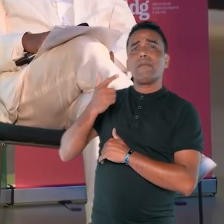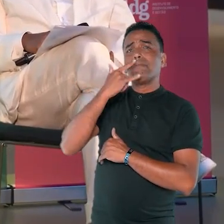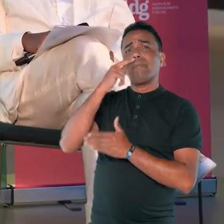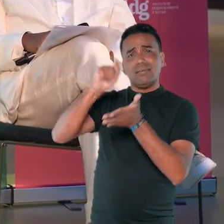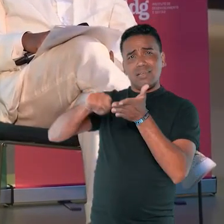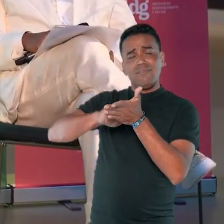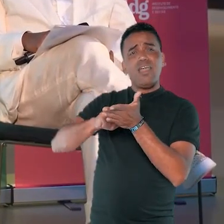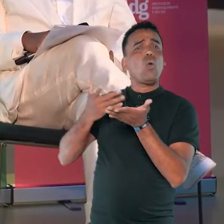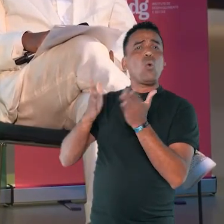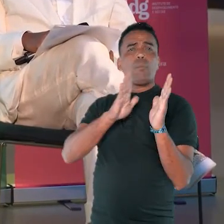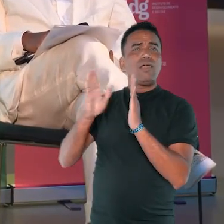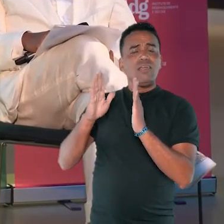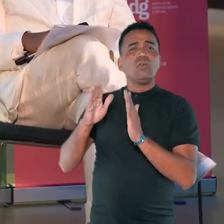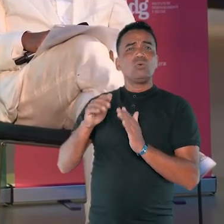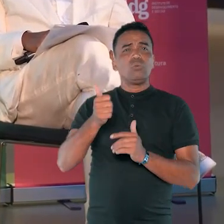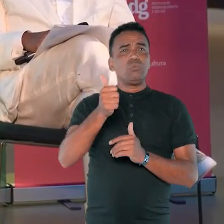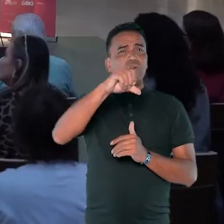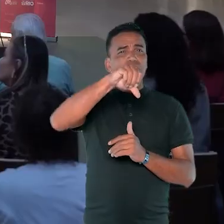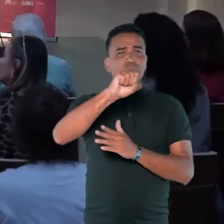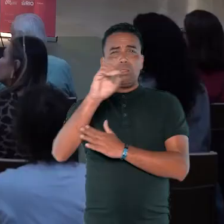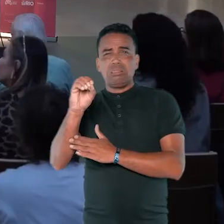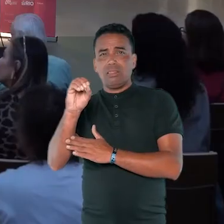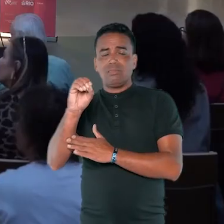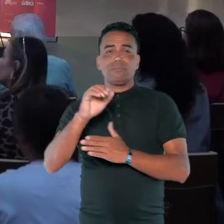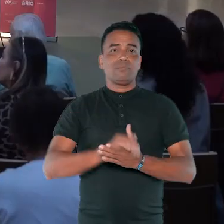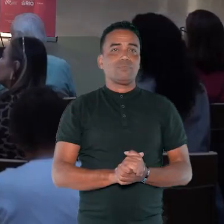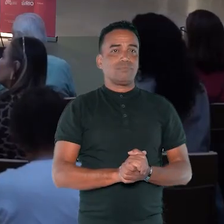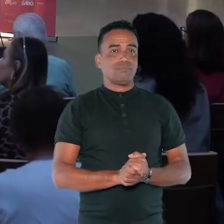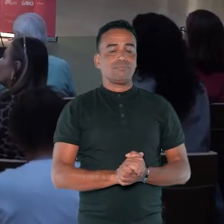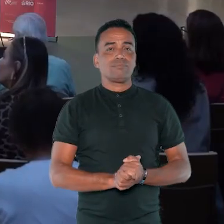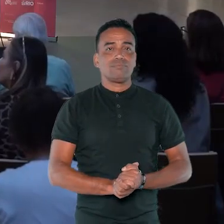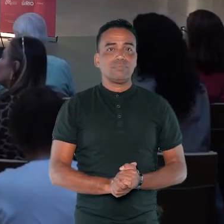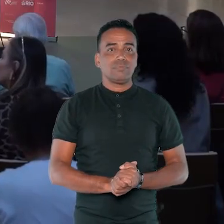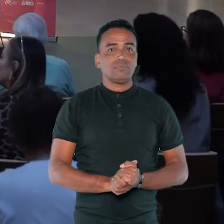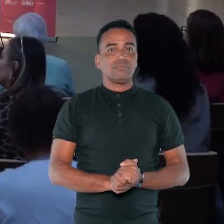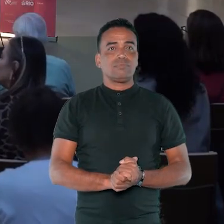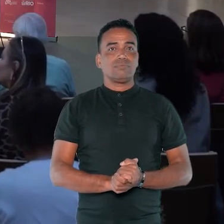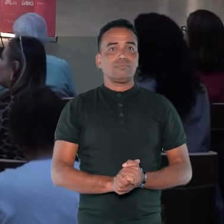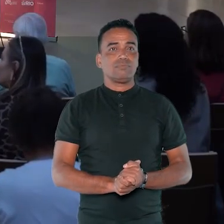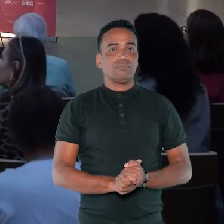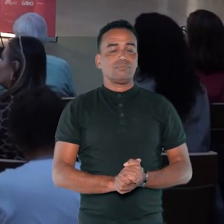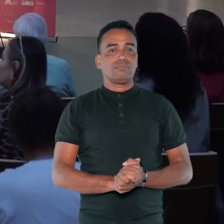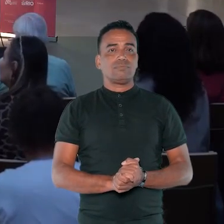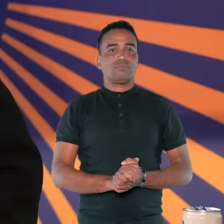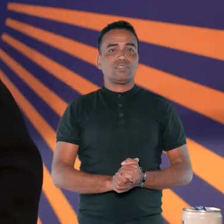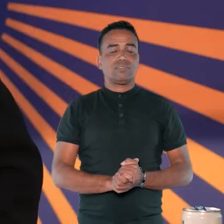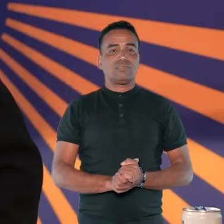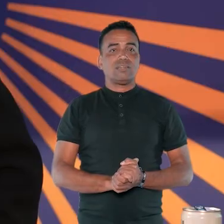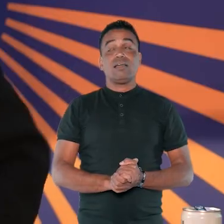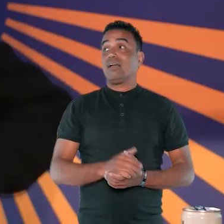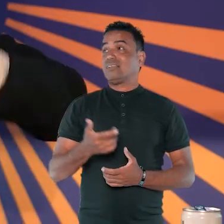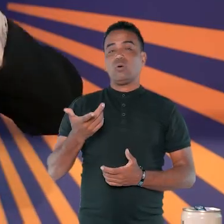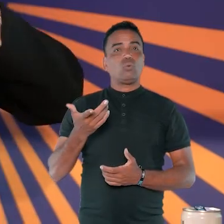poema? Porque ele foi publicado em 80, né? Ele foi dizer que estava escrevendo isso já há 20 anos.